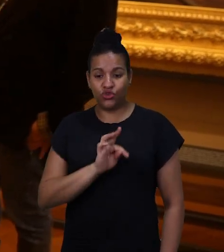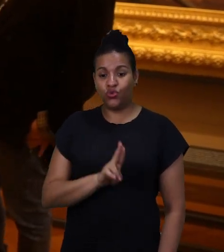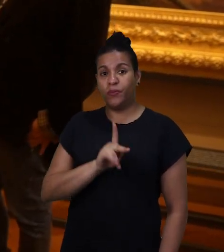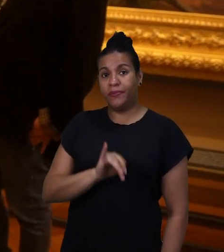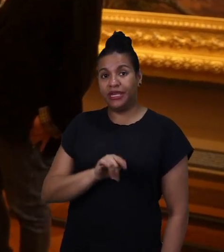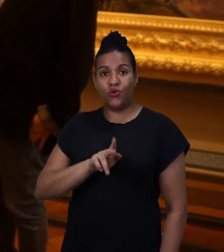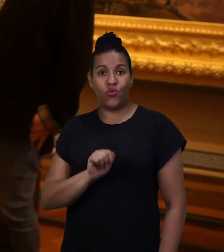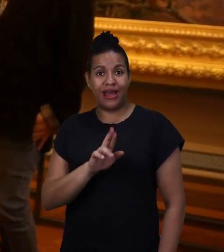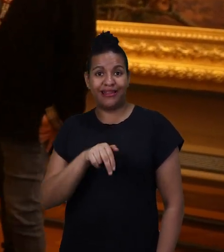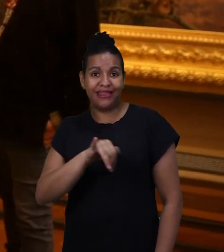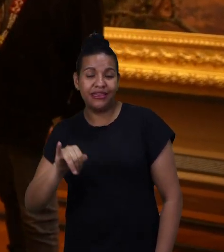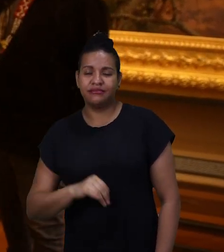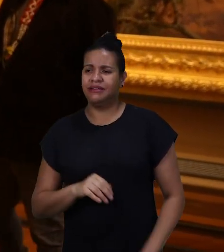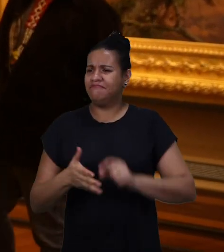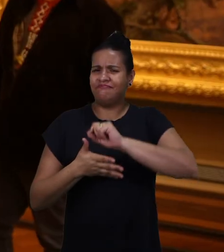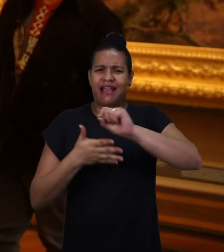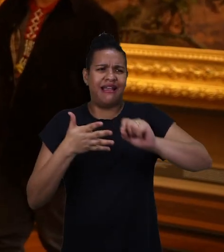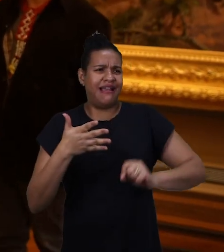grande quadro. Invasão.